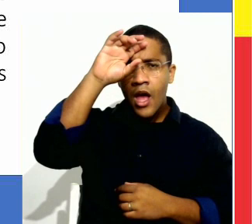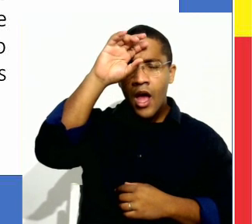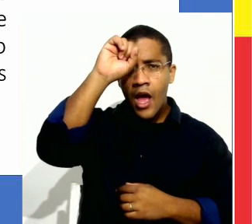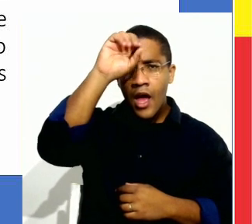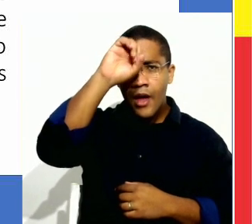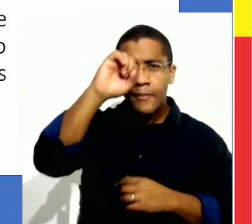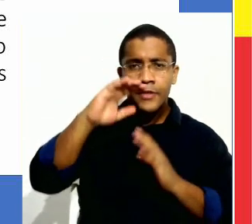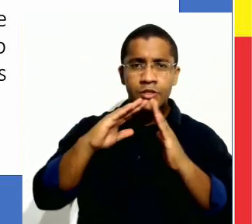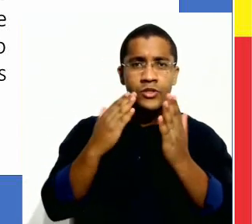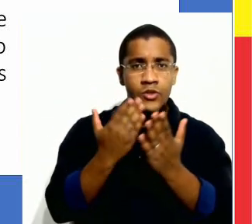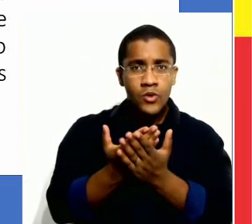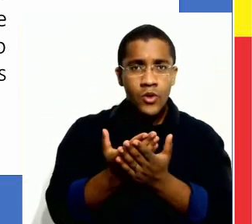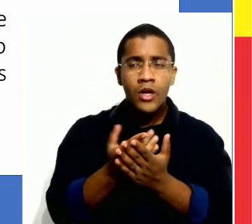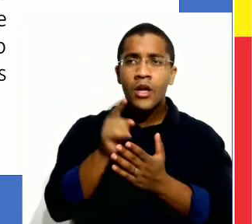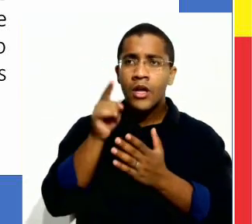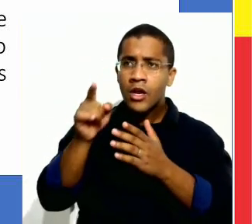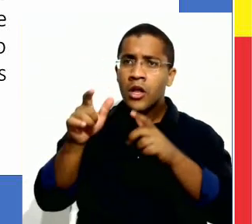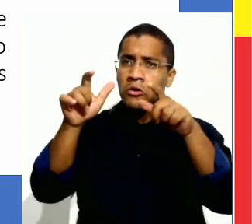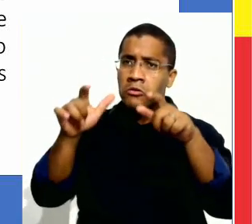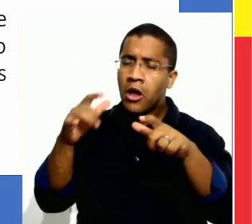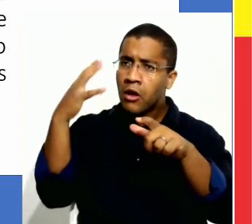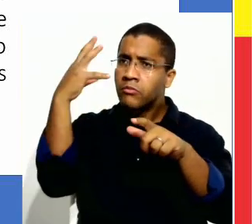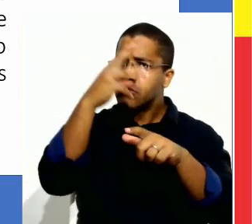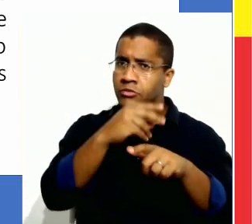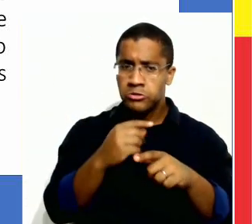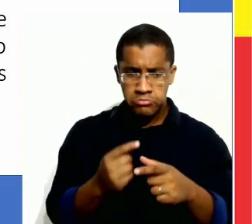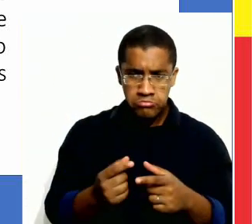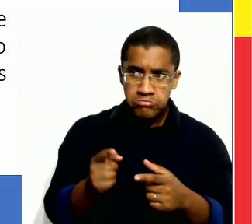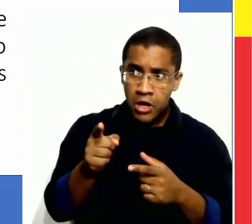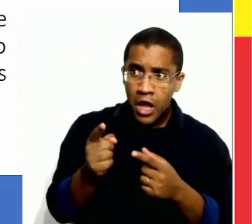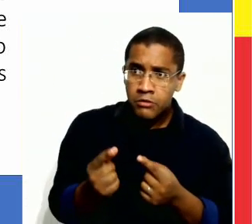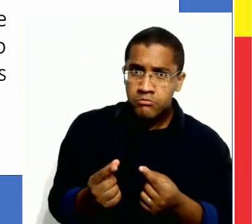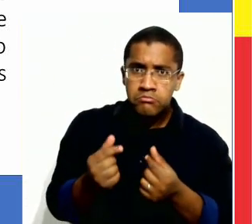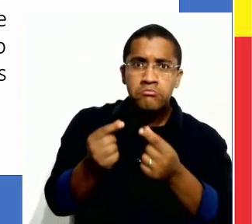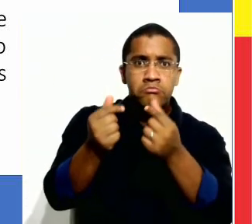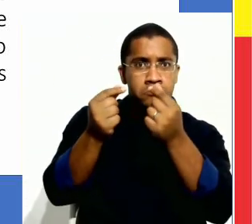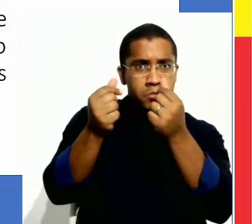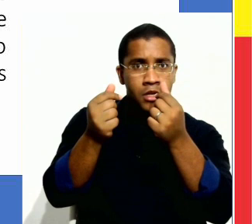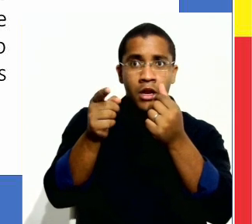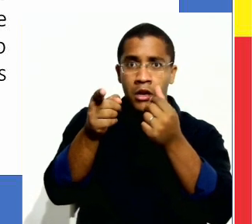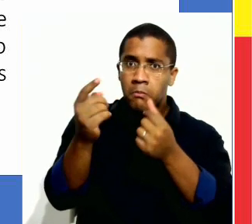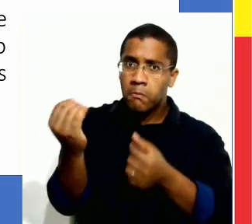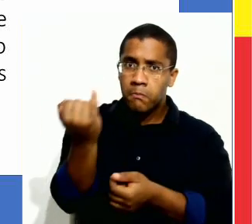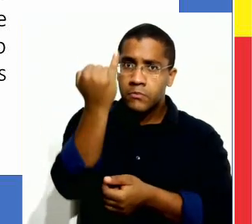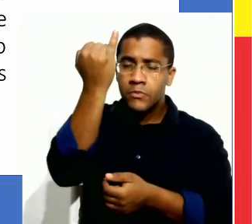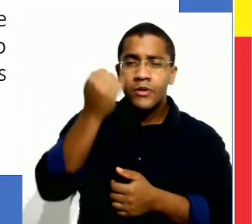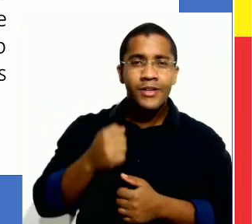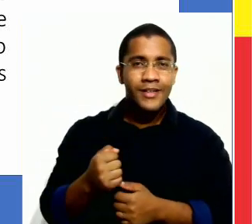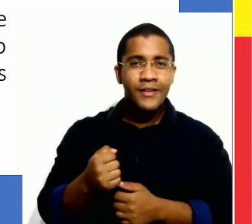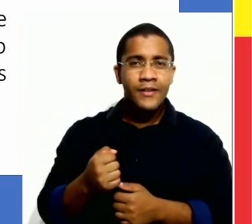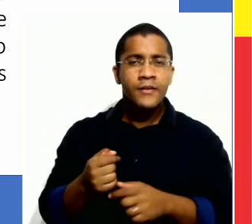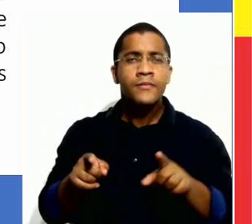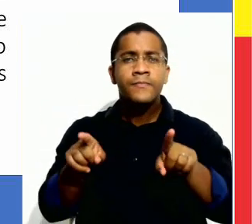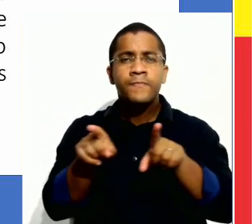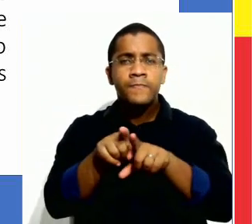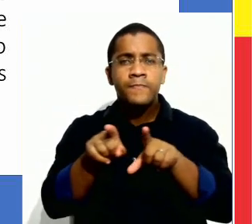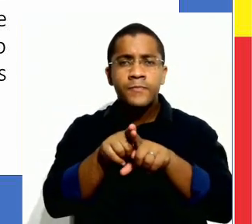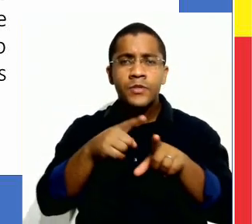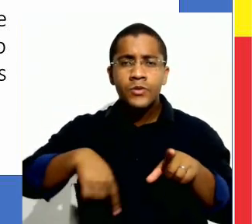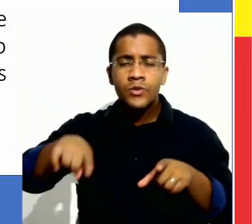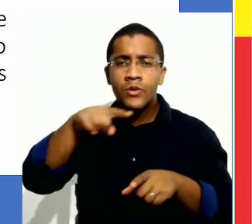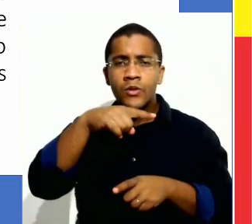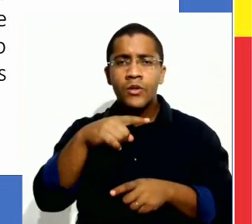Aprendemos na escola sobre sua grandeza, suas riquezas e sua importância, assim